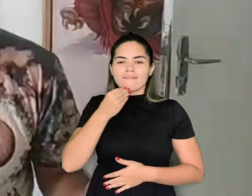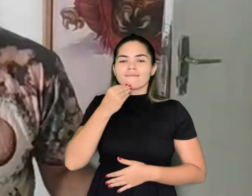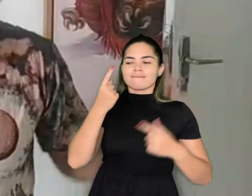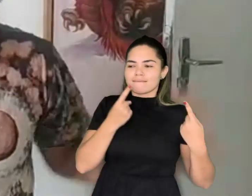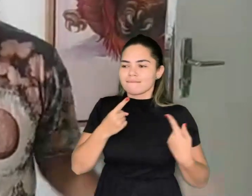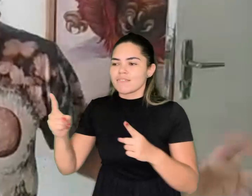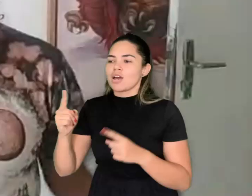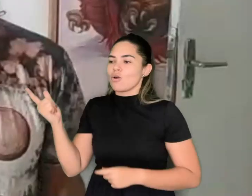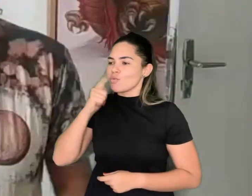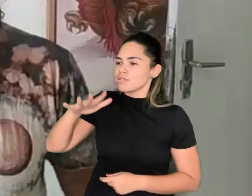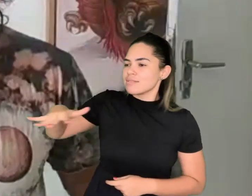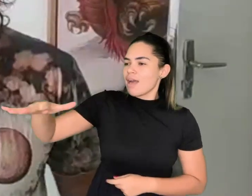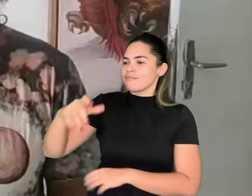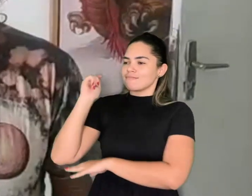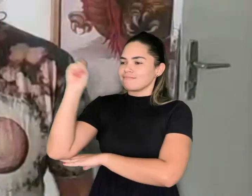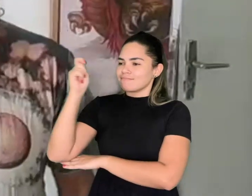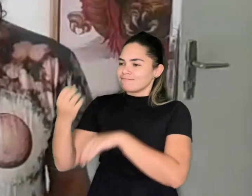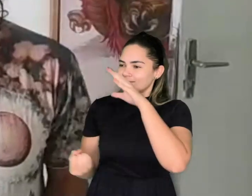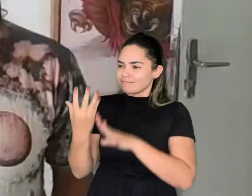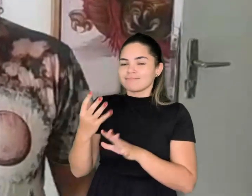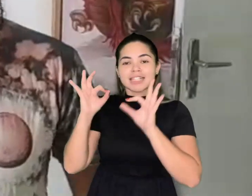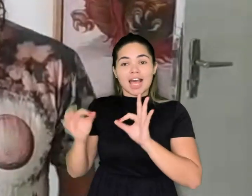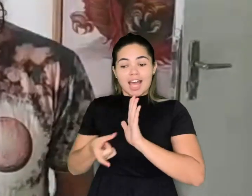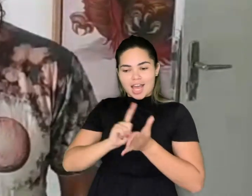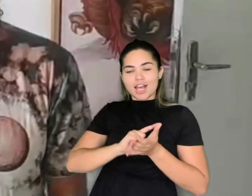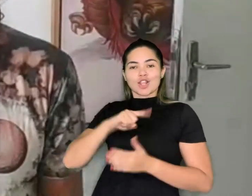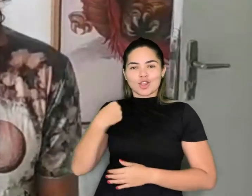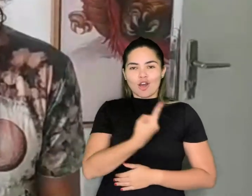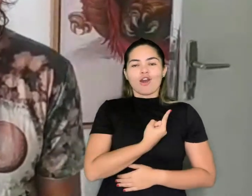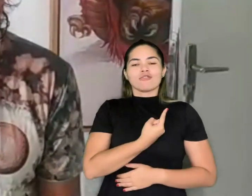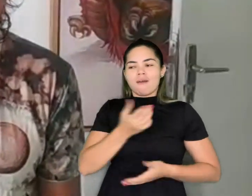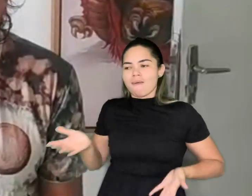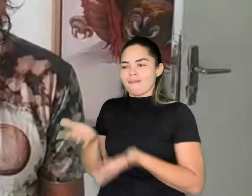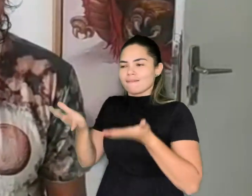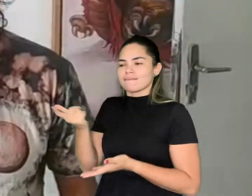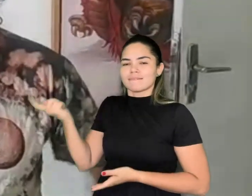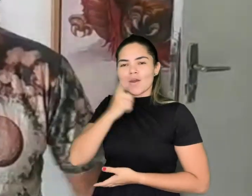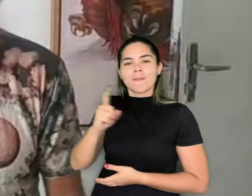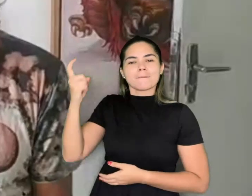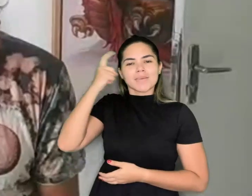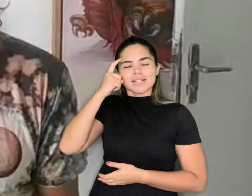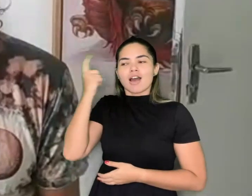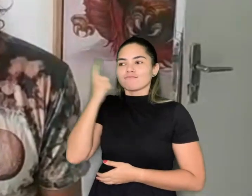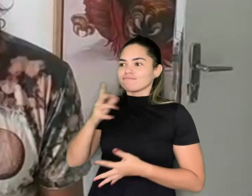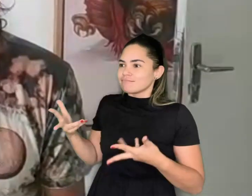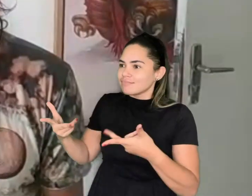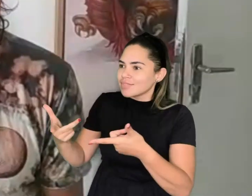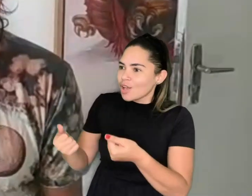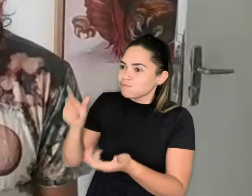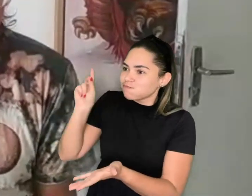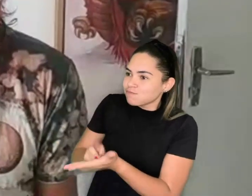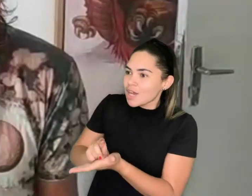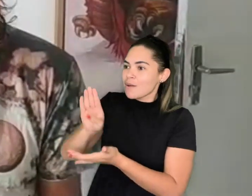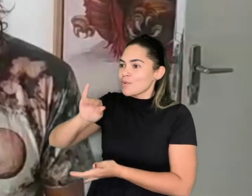aquele momento de dizer, bom, isso aí pode juntar tudo e dar um maracatu, isso aí foi algo que a gente ficou muito feliz de ter realmente